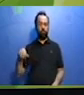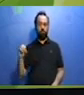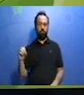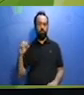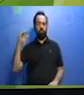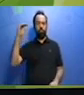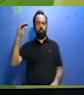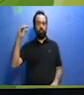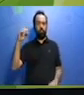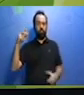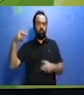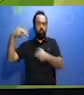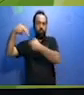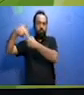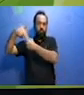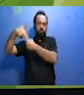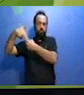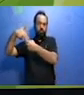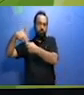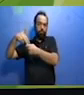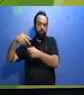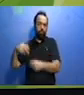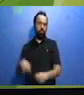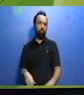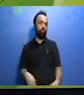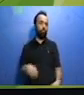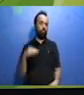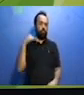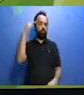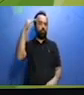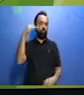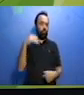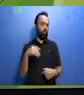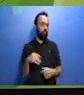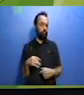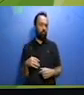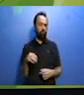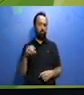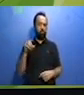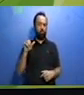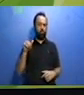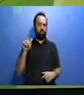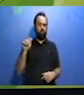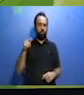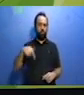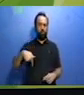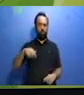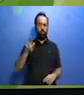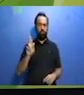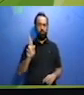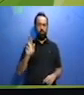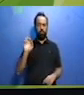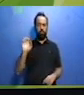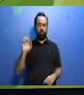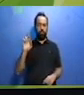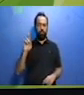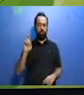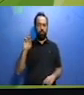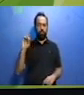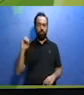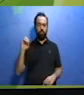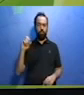Depois vem a gasolina, a 150 graus Celsius. Depois o querosene, que evapora a 200